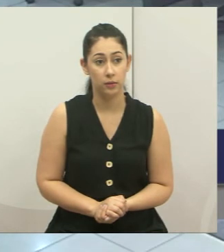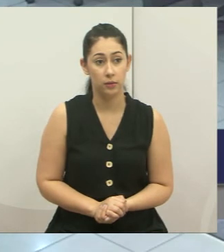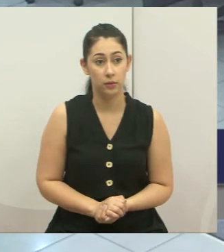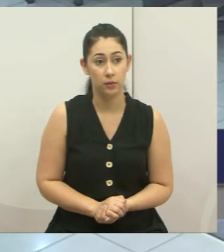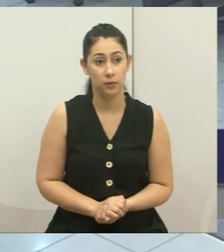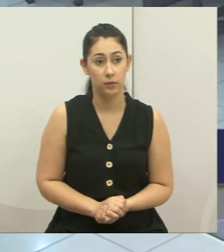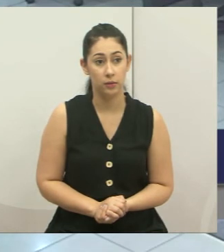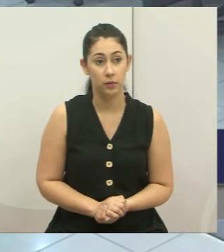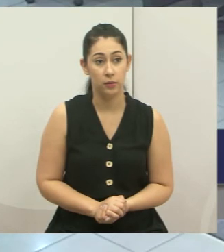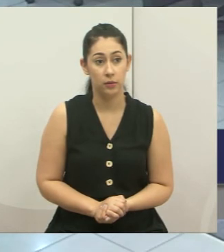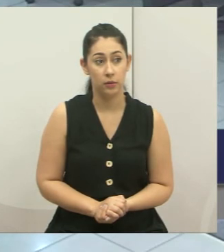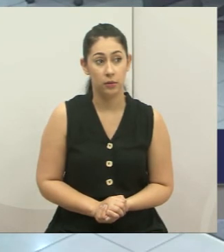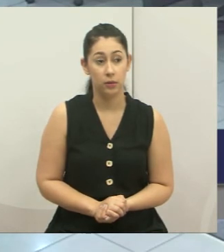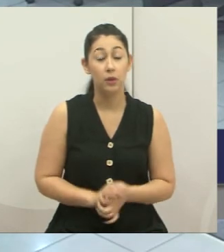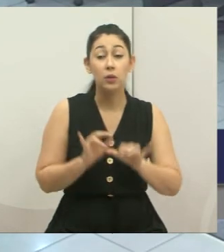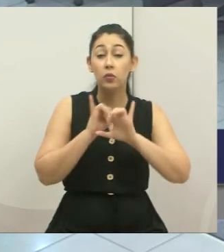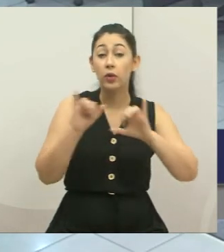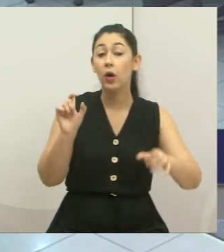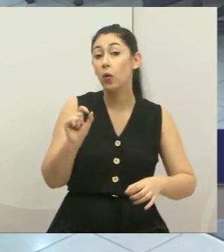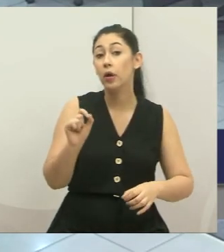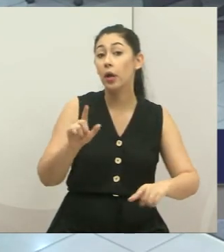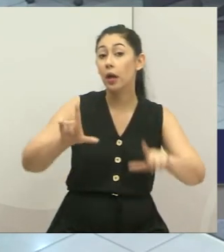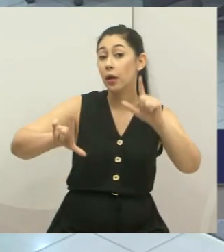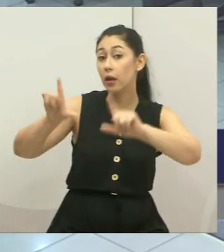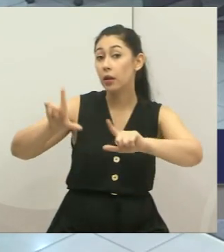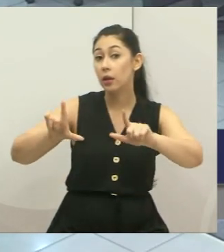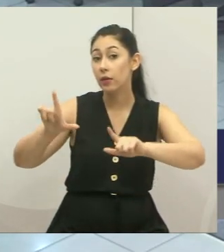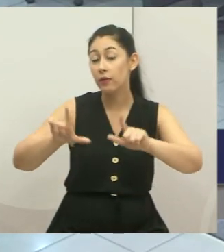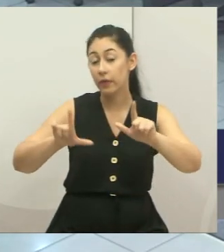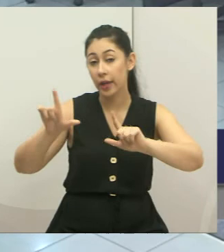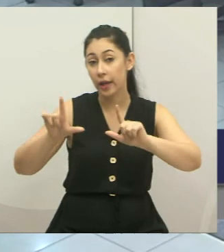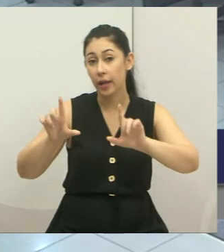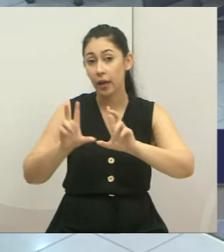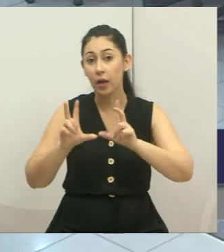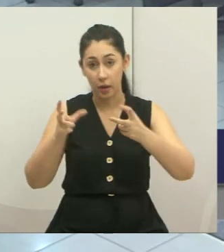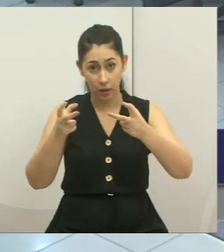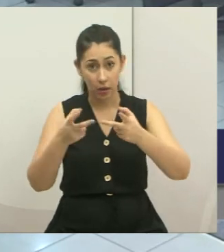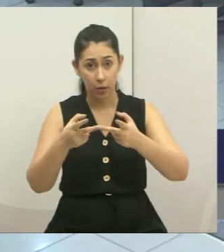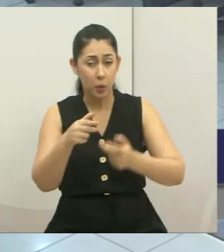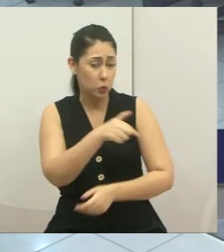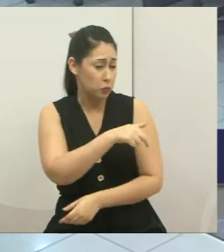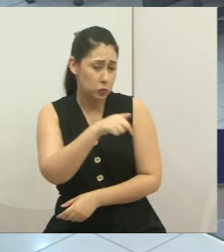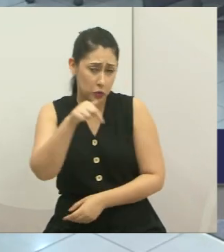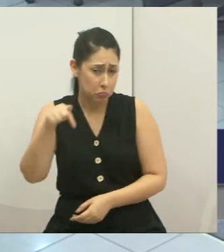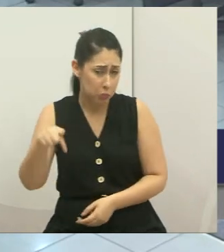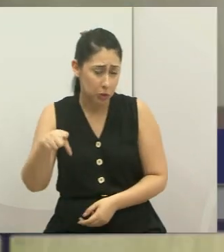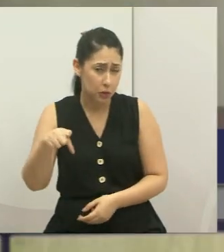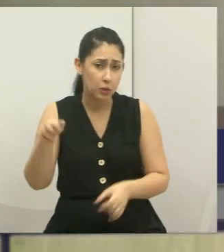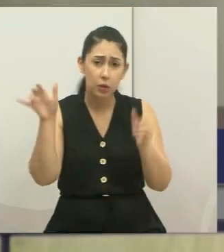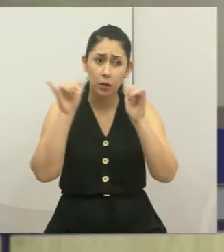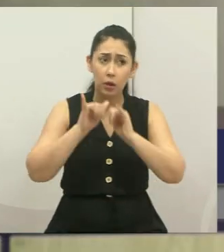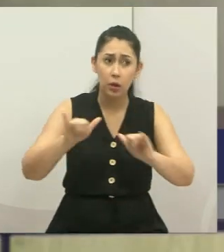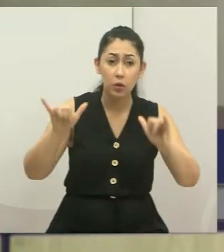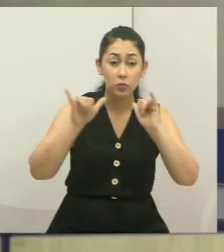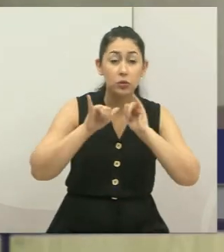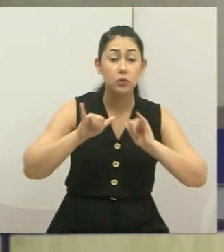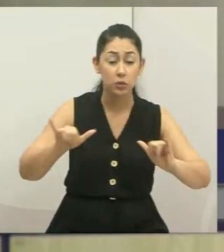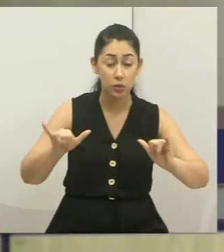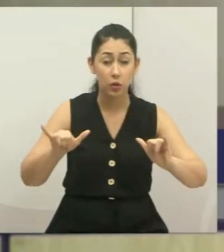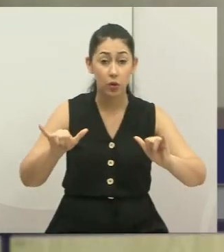Foi-nos informado que a TV Câmara passou durante toda a semana um